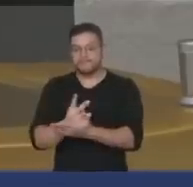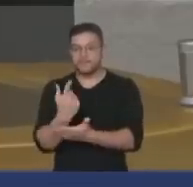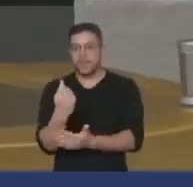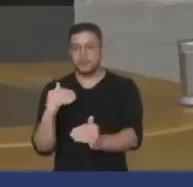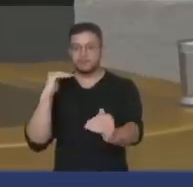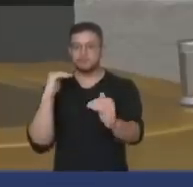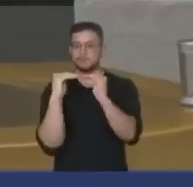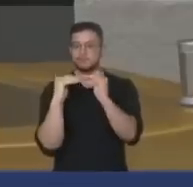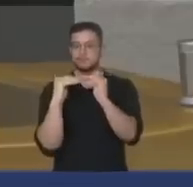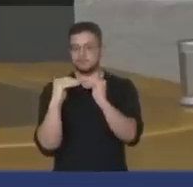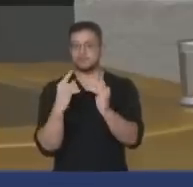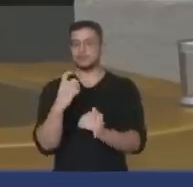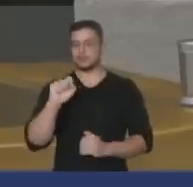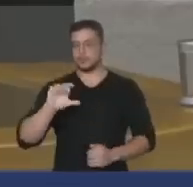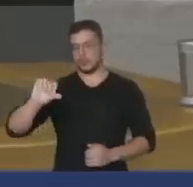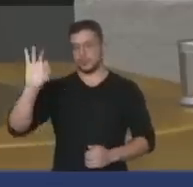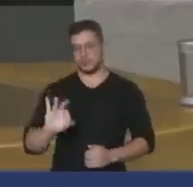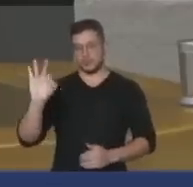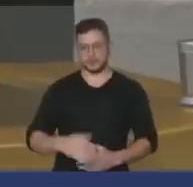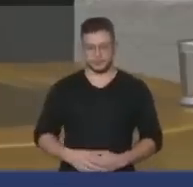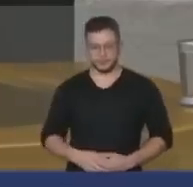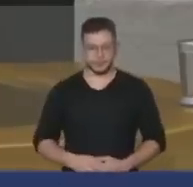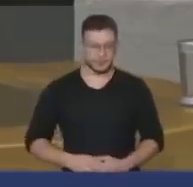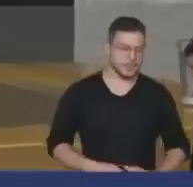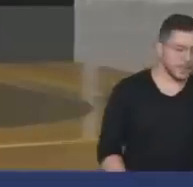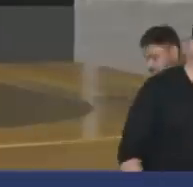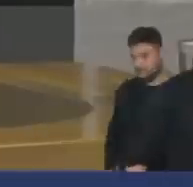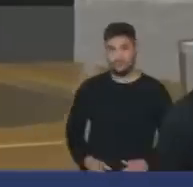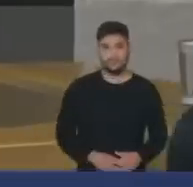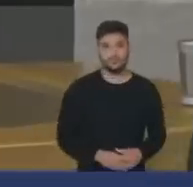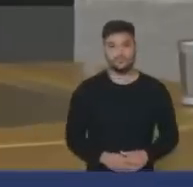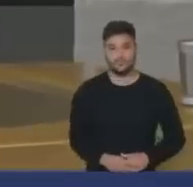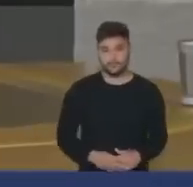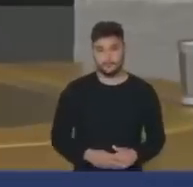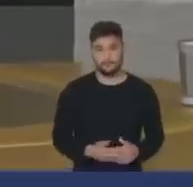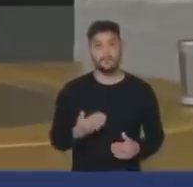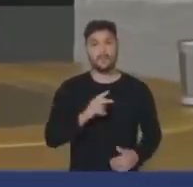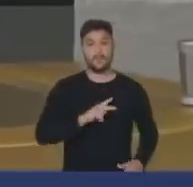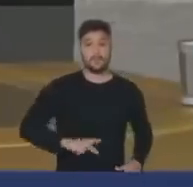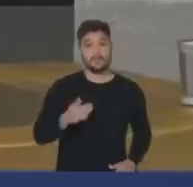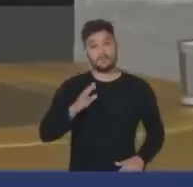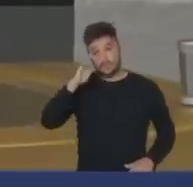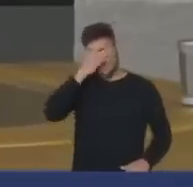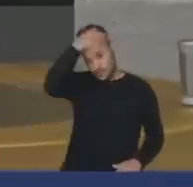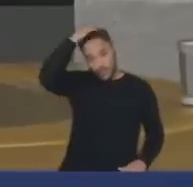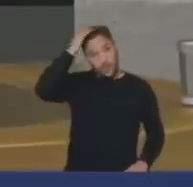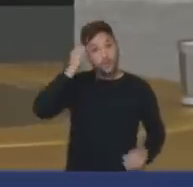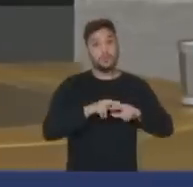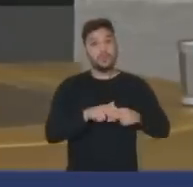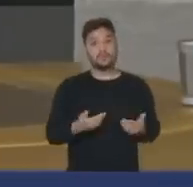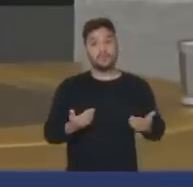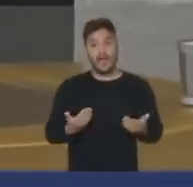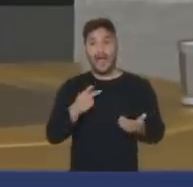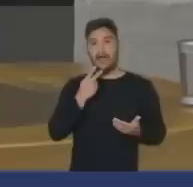mesmo patamar de 18,9 que está previsto para a execução aqui do presidente Bolsonaro. Portanto,